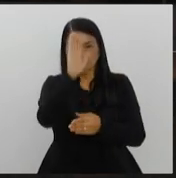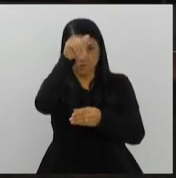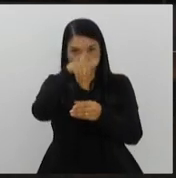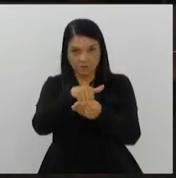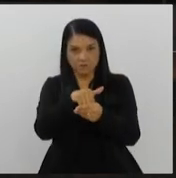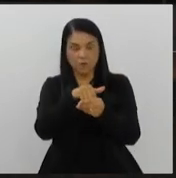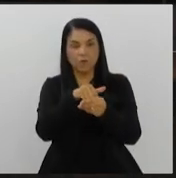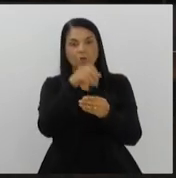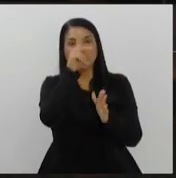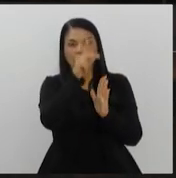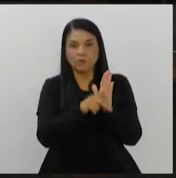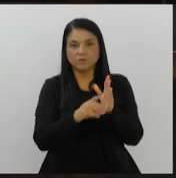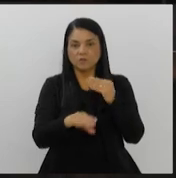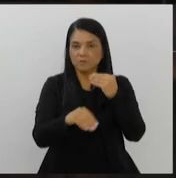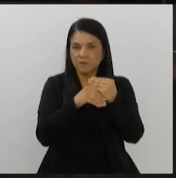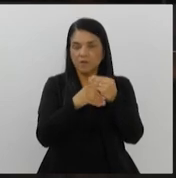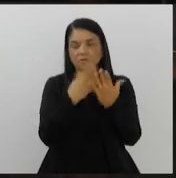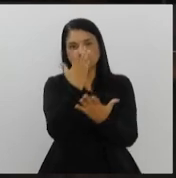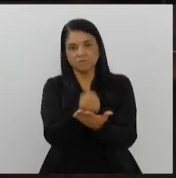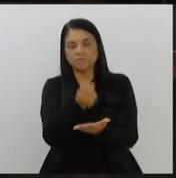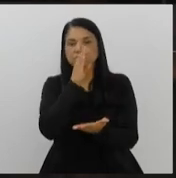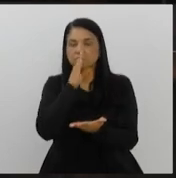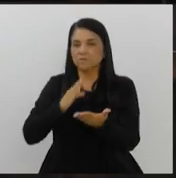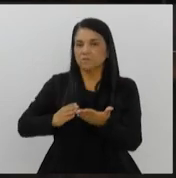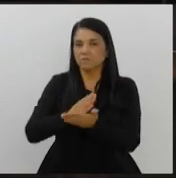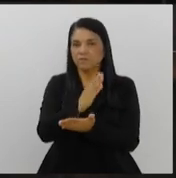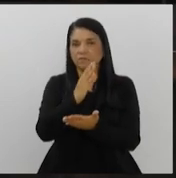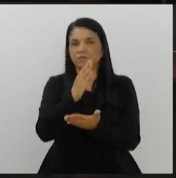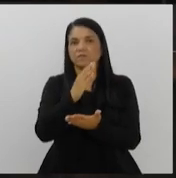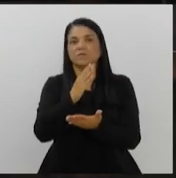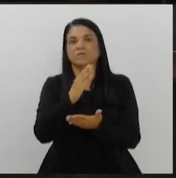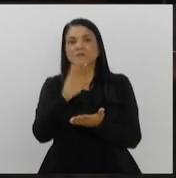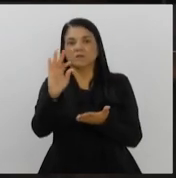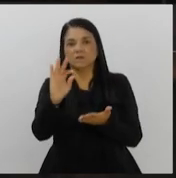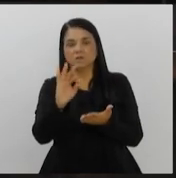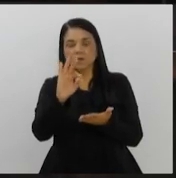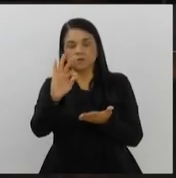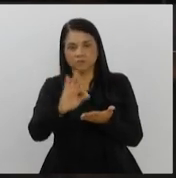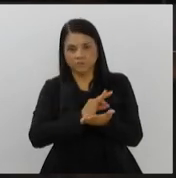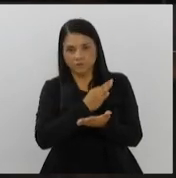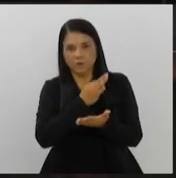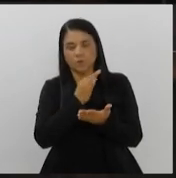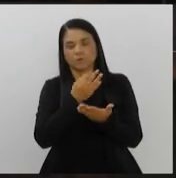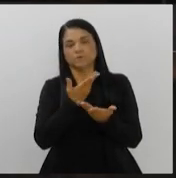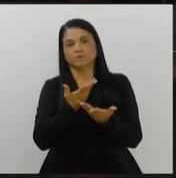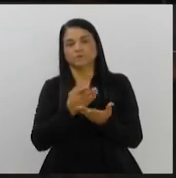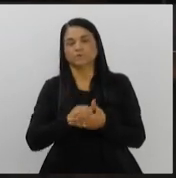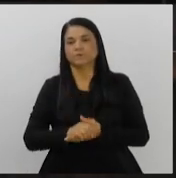votação, o projeto assim emendado. Senhores que aprovam, permaneçam como estão. Aprovado. Vai a redação final.